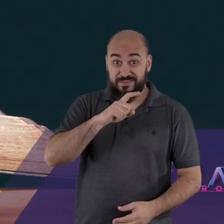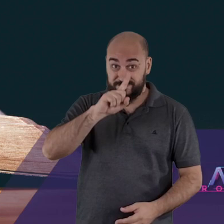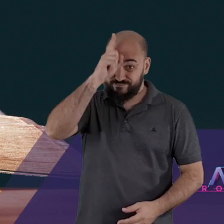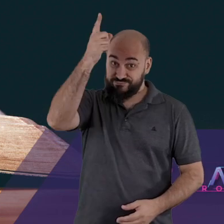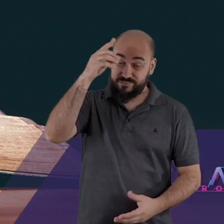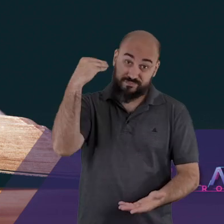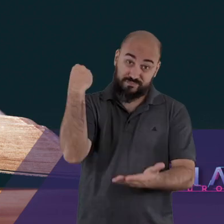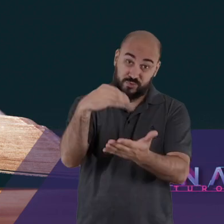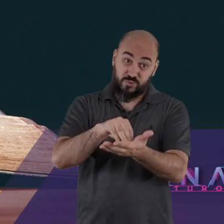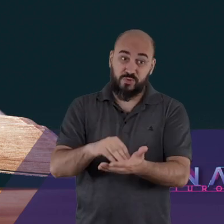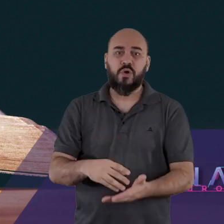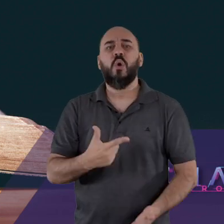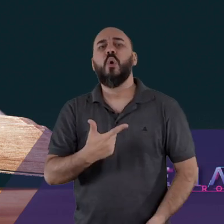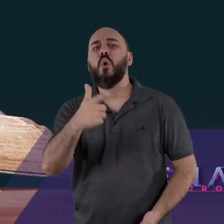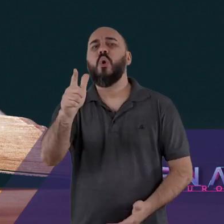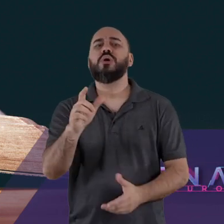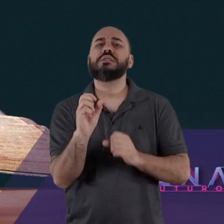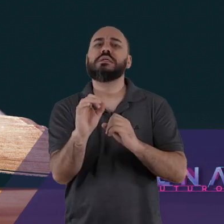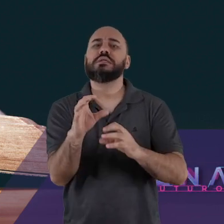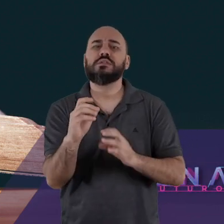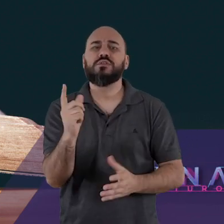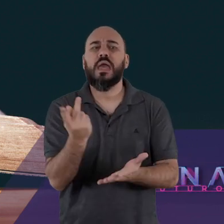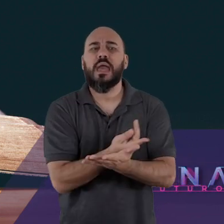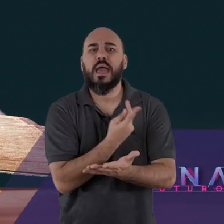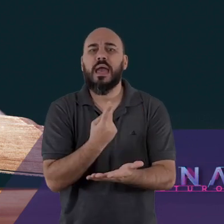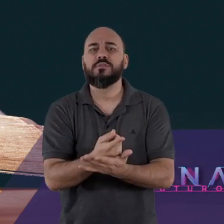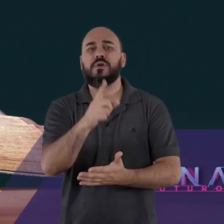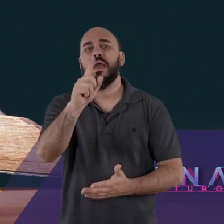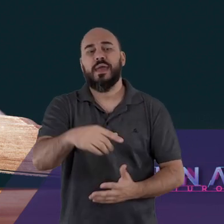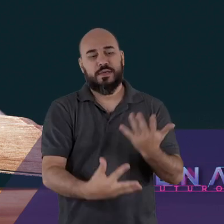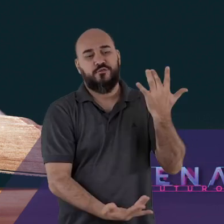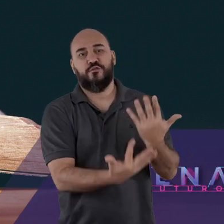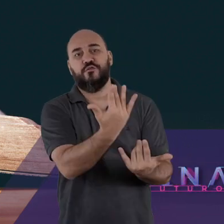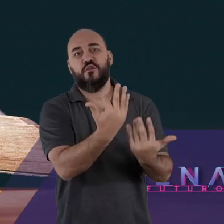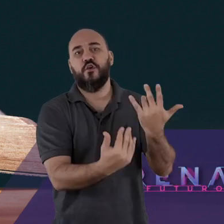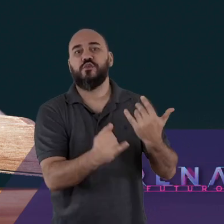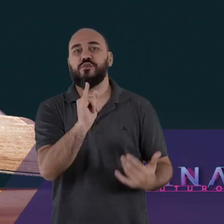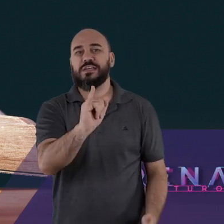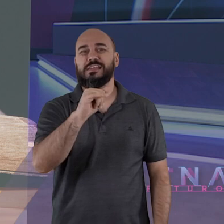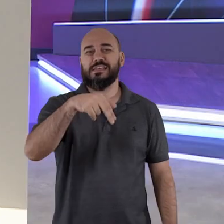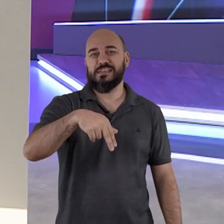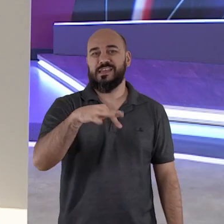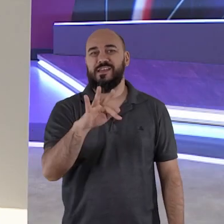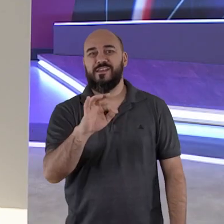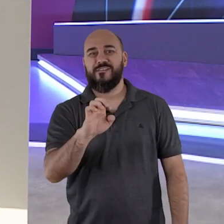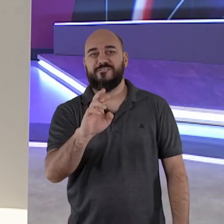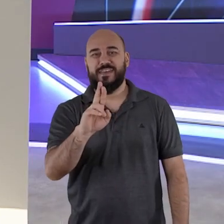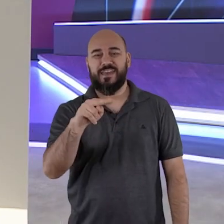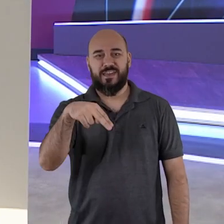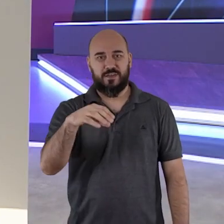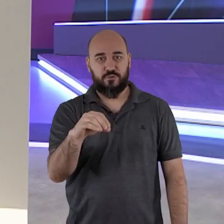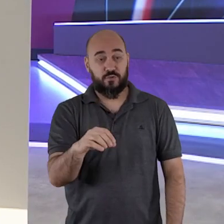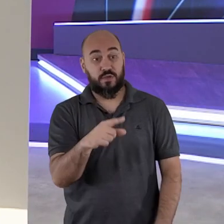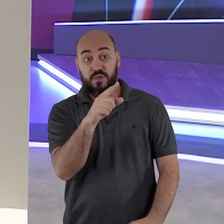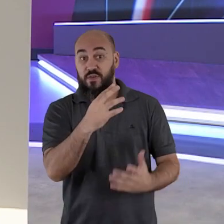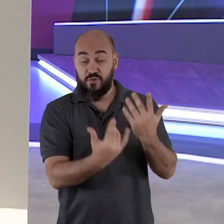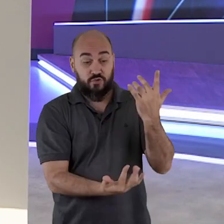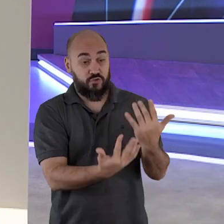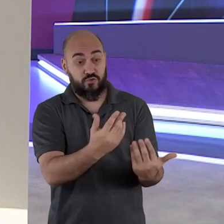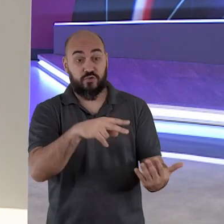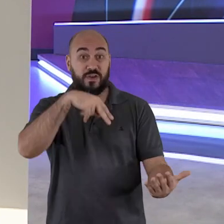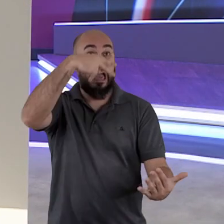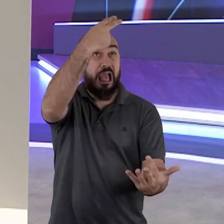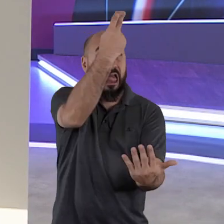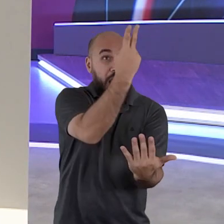do inferno. A ideia de que os perdidos vão para um lugar de fogo e vão ficar queimando eternamente, e isso acontece